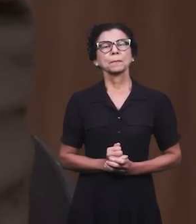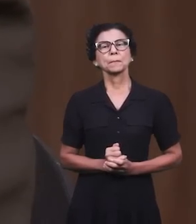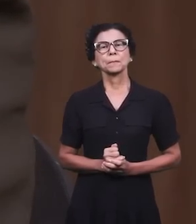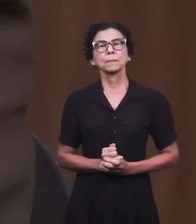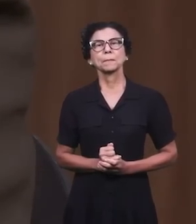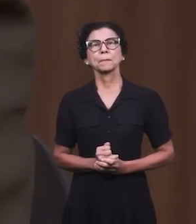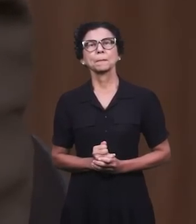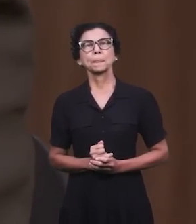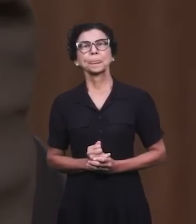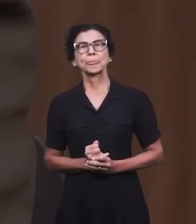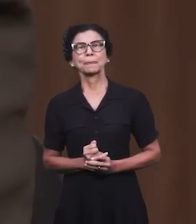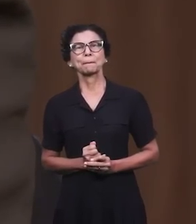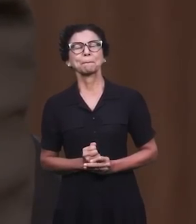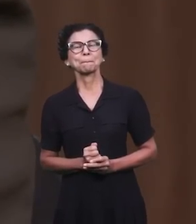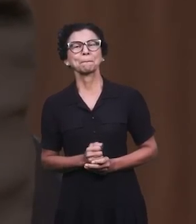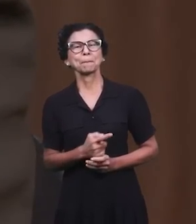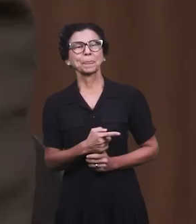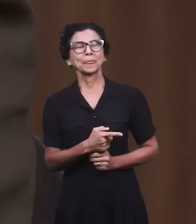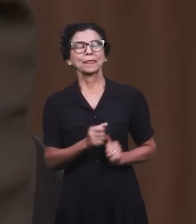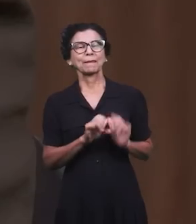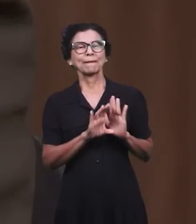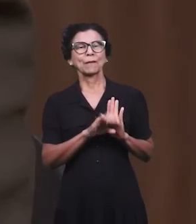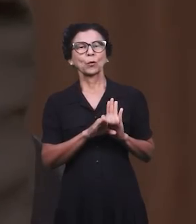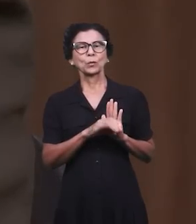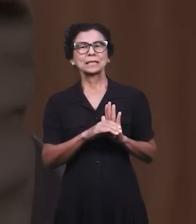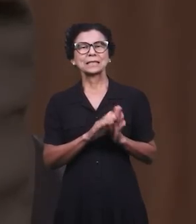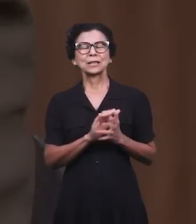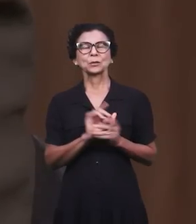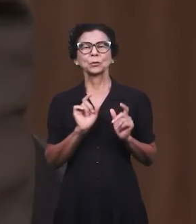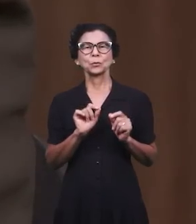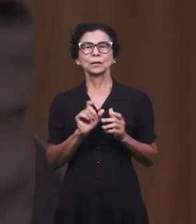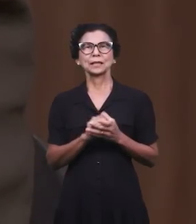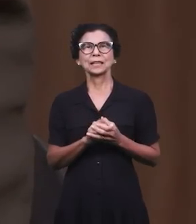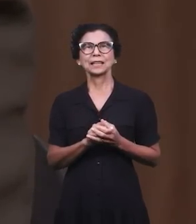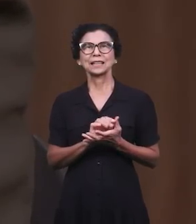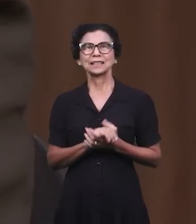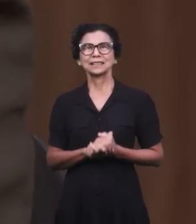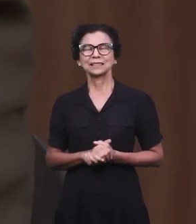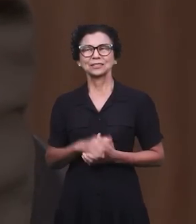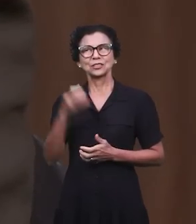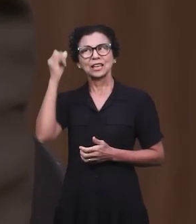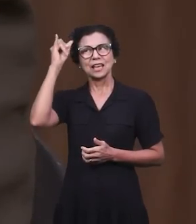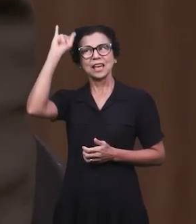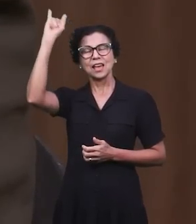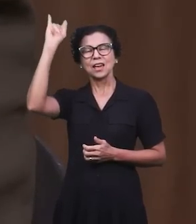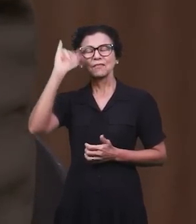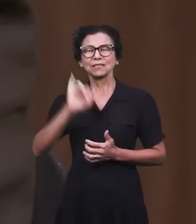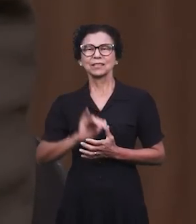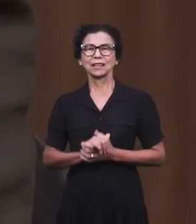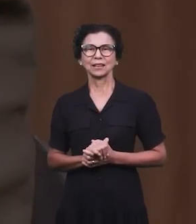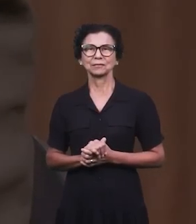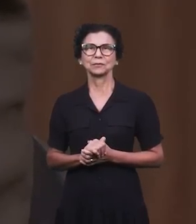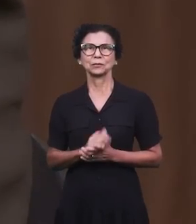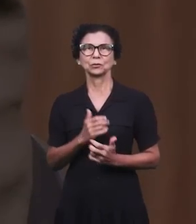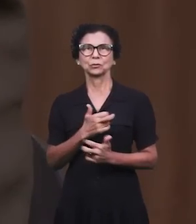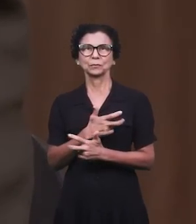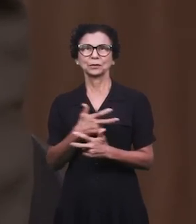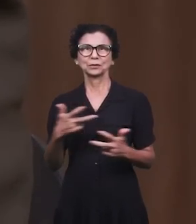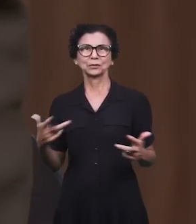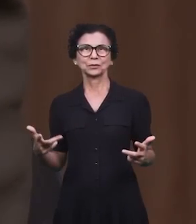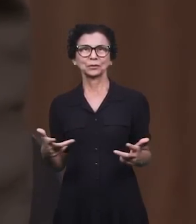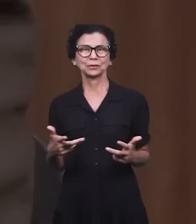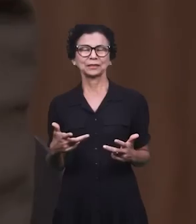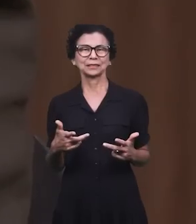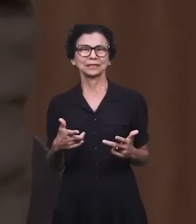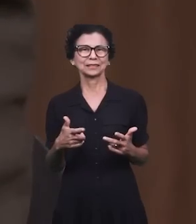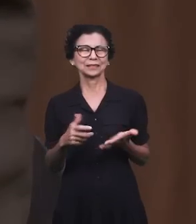agora, que é o conceito de manutenção preventiva, corretiva e preditiva. Então, se eu estiver errado, você me corrige.